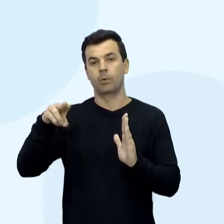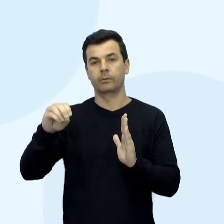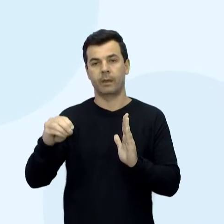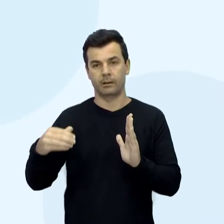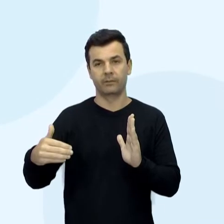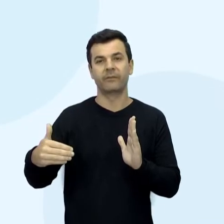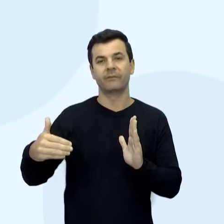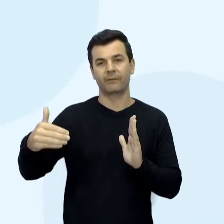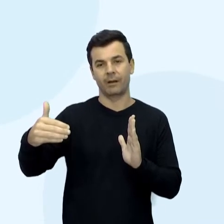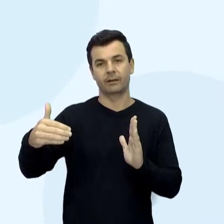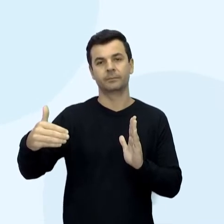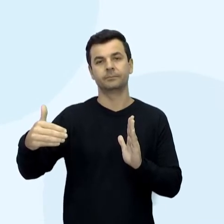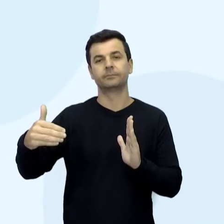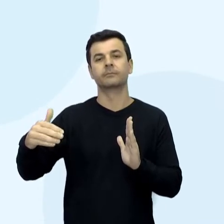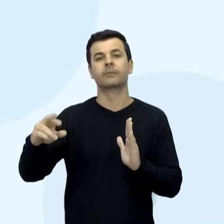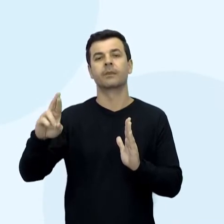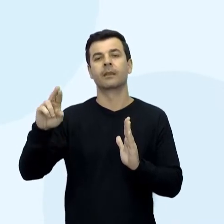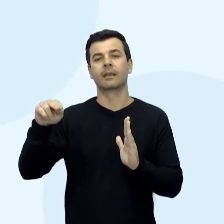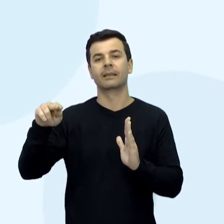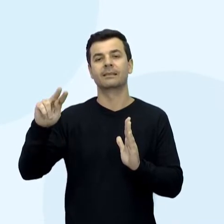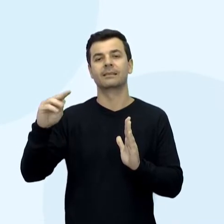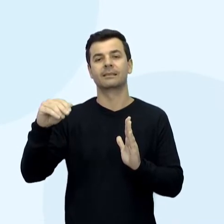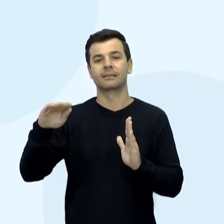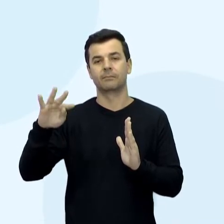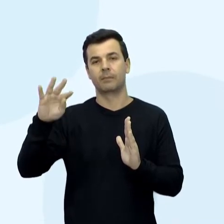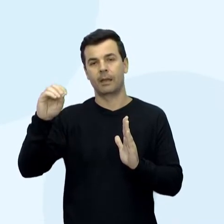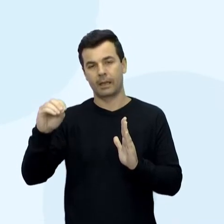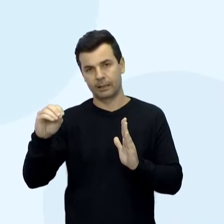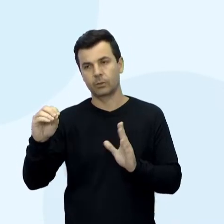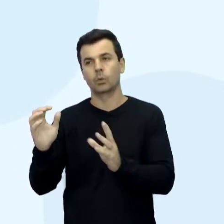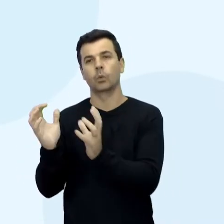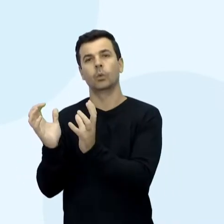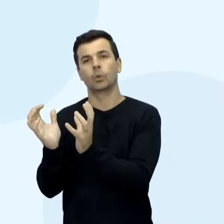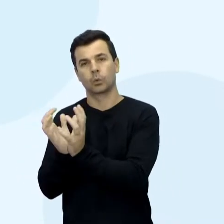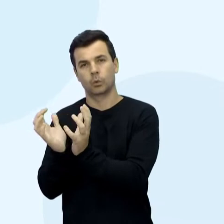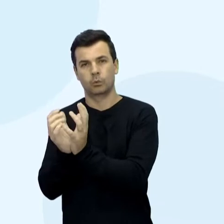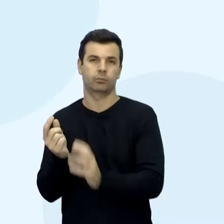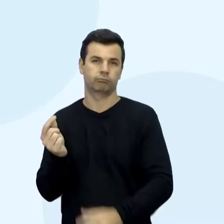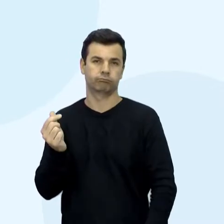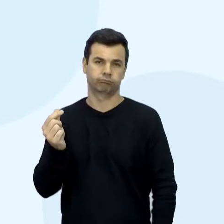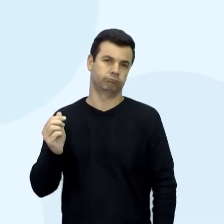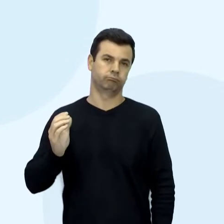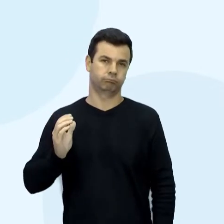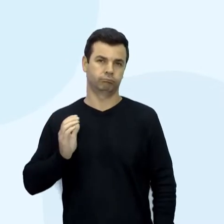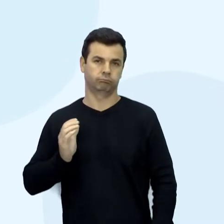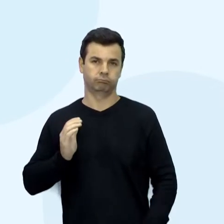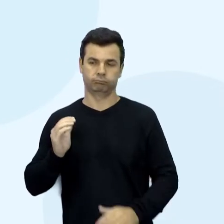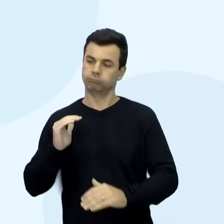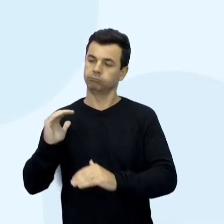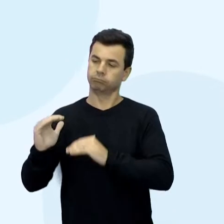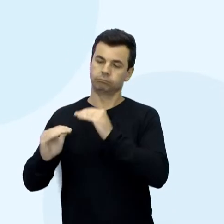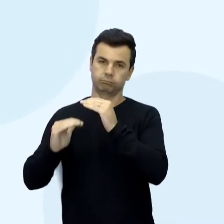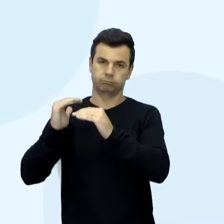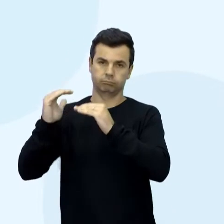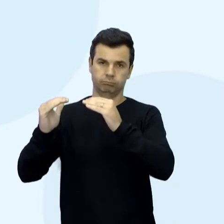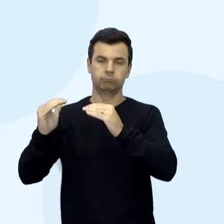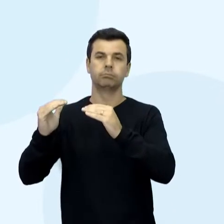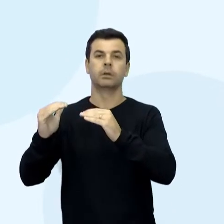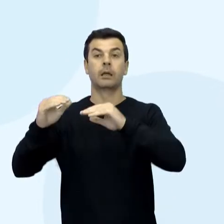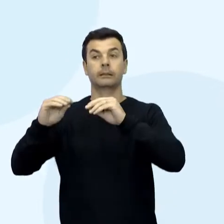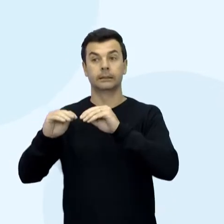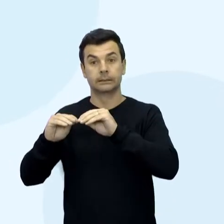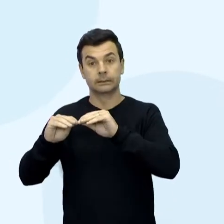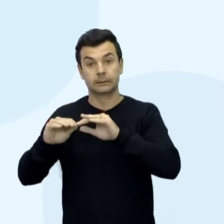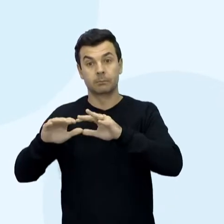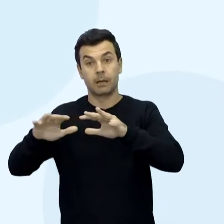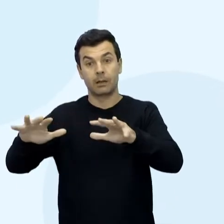Renascimento, da consolidação da classe burguesa, né? A classe burguesa que cresceu e se espalhou, né? Esse